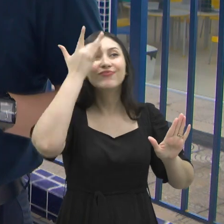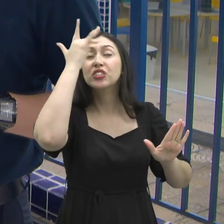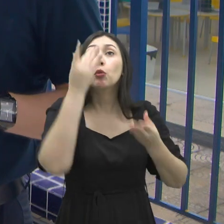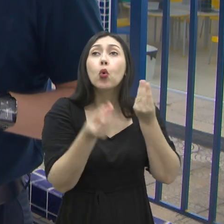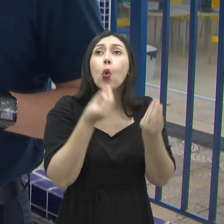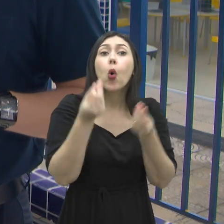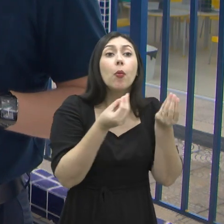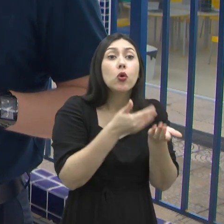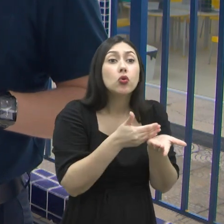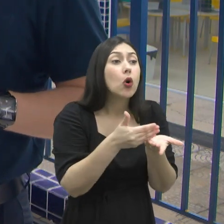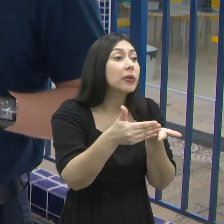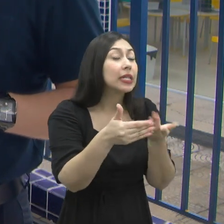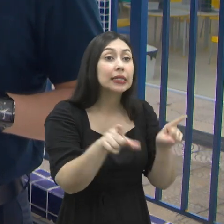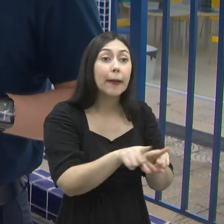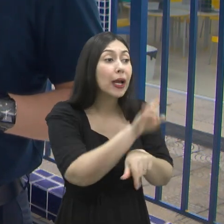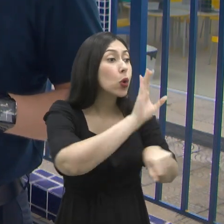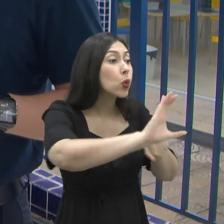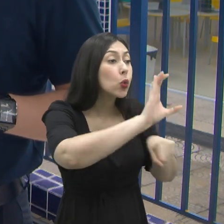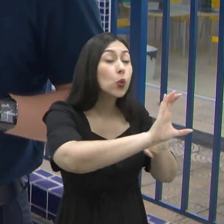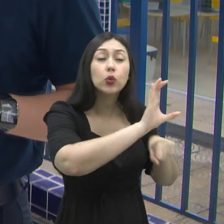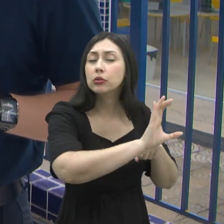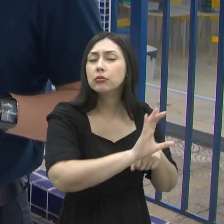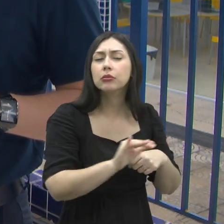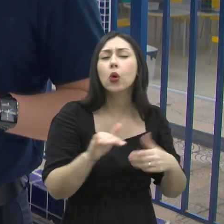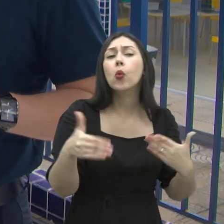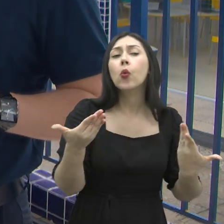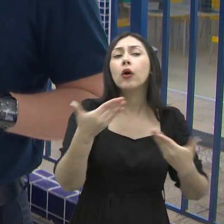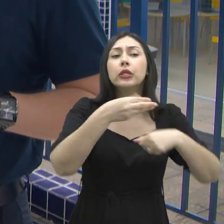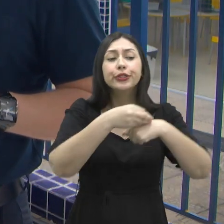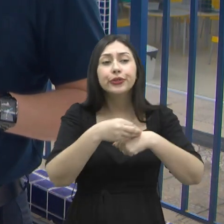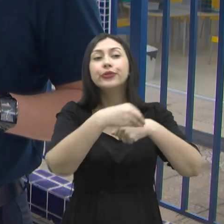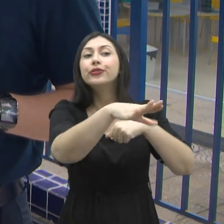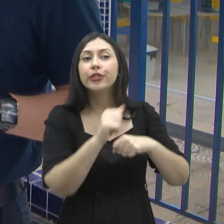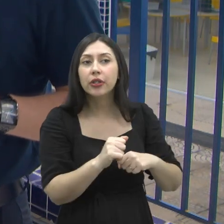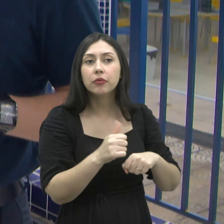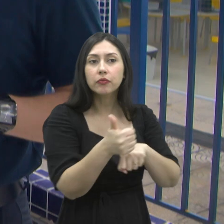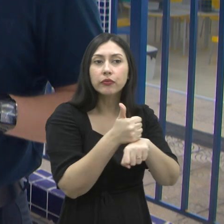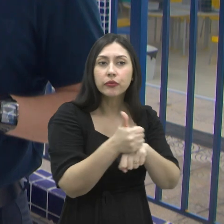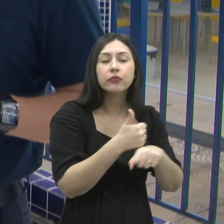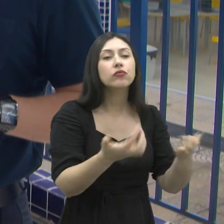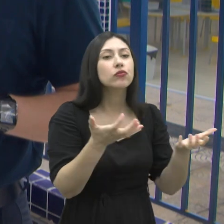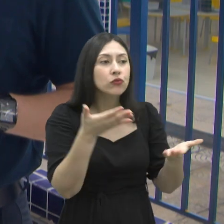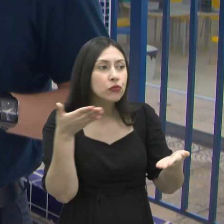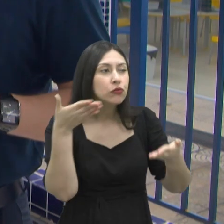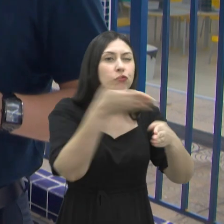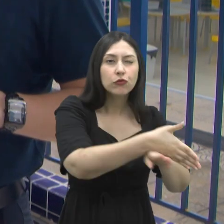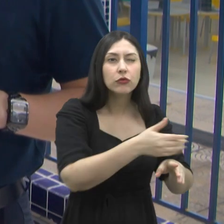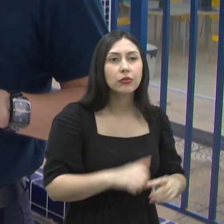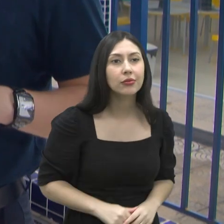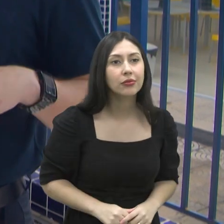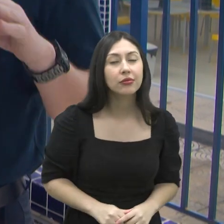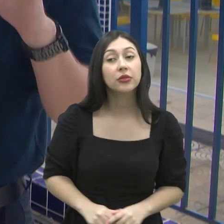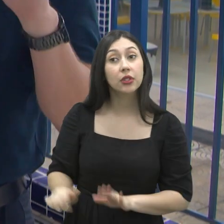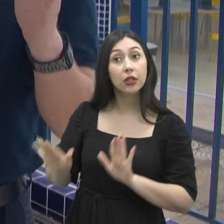sabe como se qualificar. Enfim, qual é a dica que você deixa para esses profissionais que querem ingressar nessa área? A primeira oportunidade